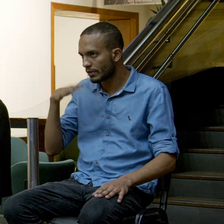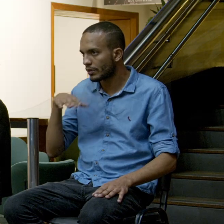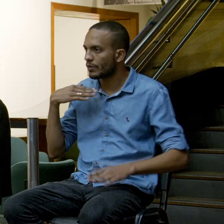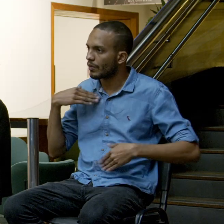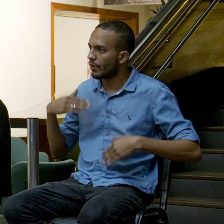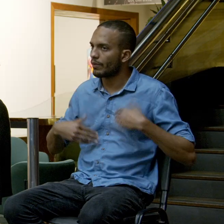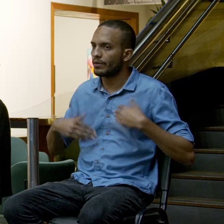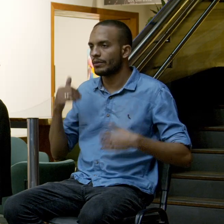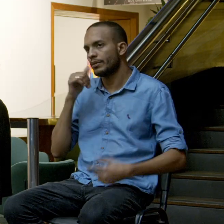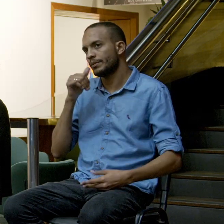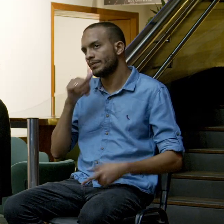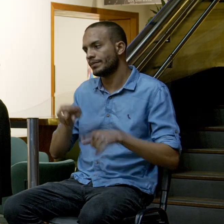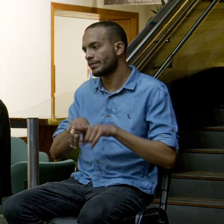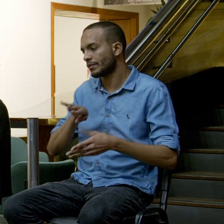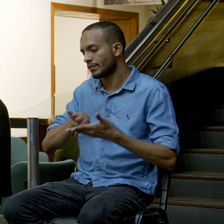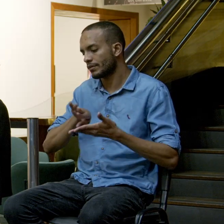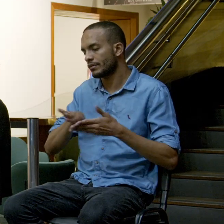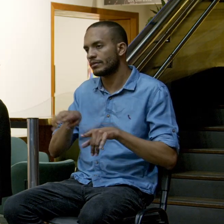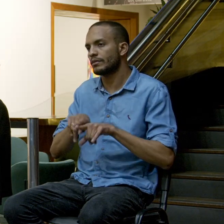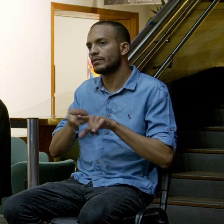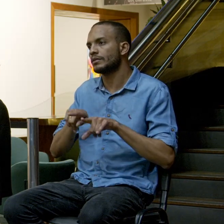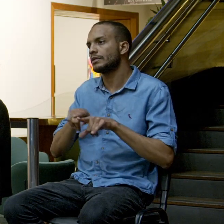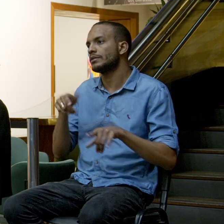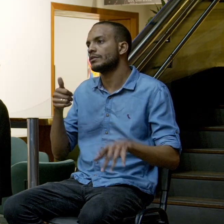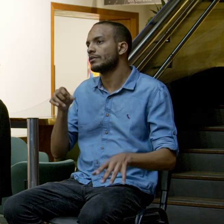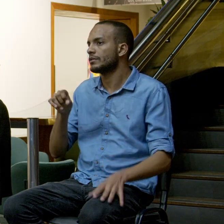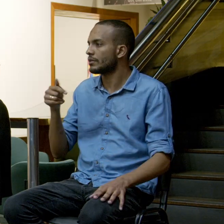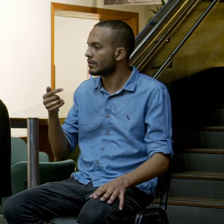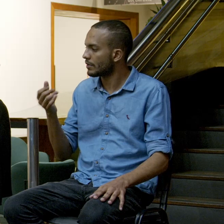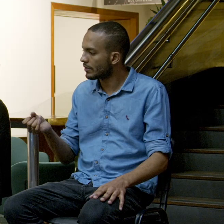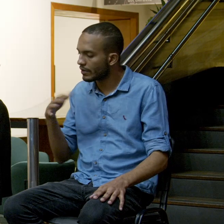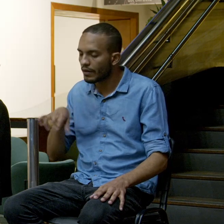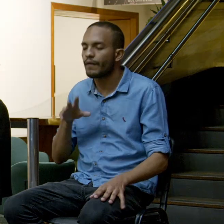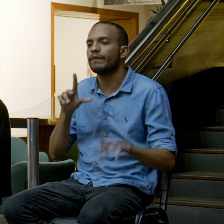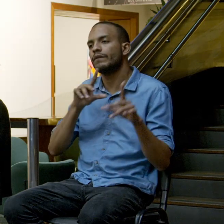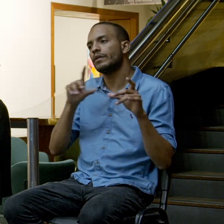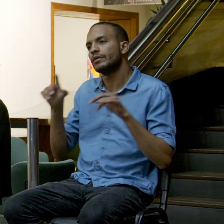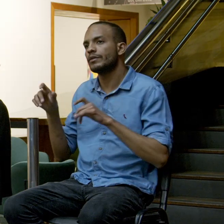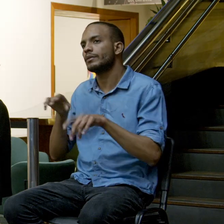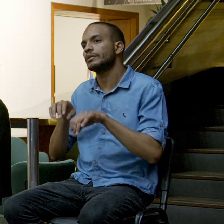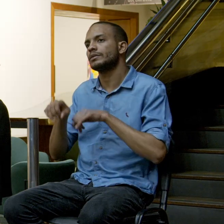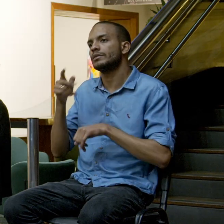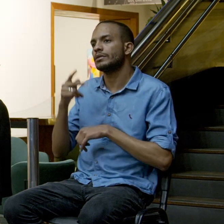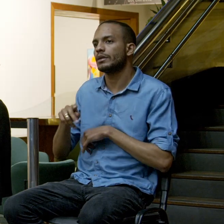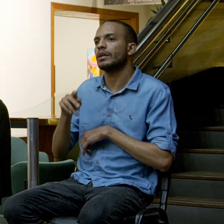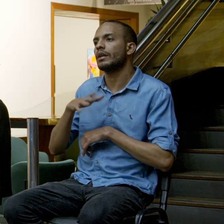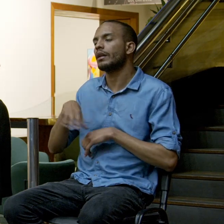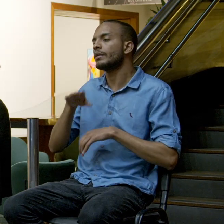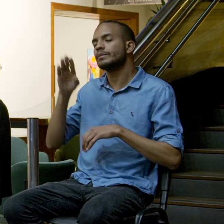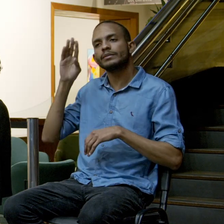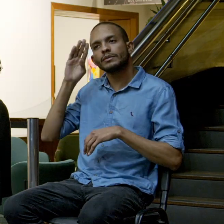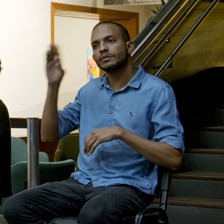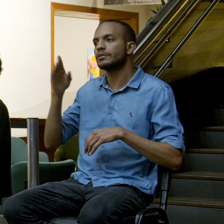feminino. Em sua obra Por um Fio, de 76, da série Fotopoemação, a artista aparece no centro dessa